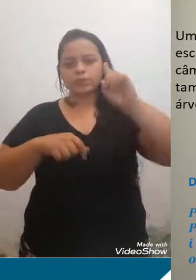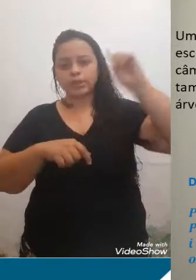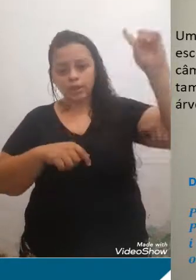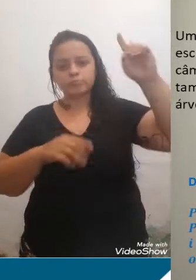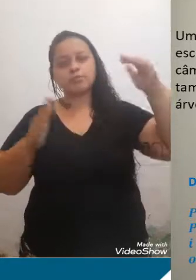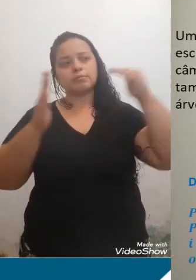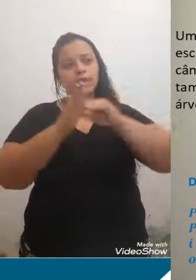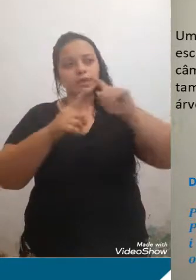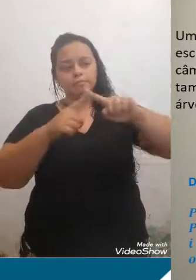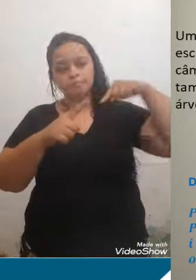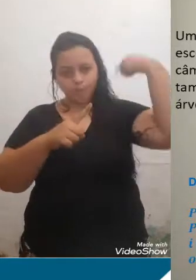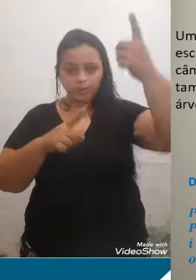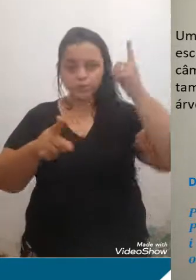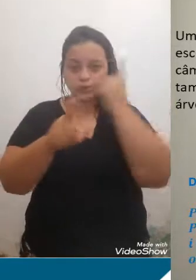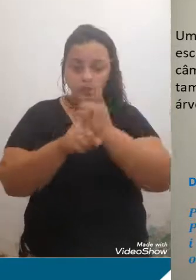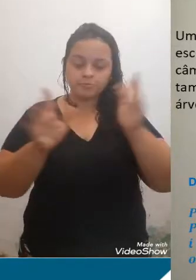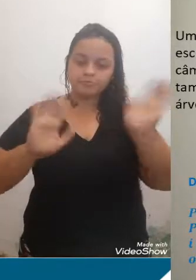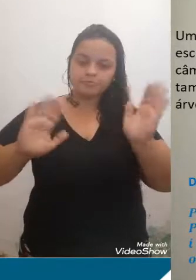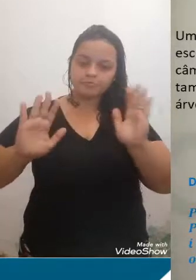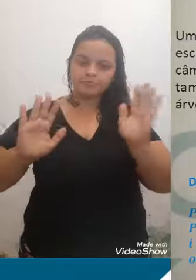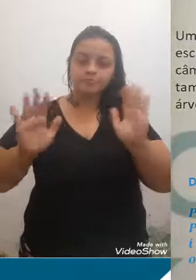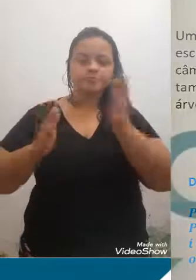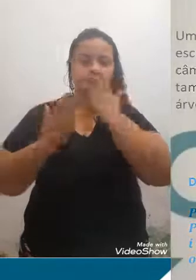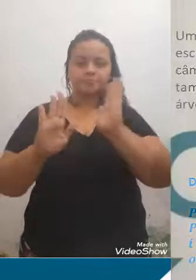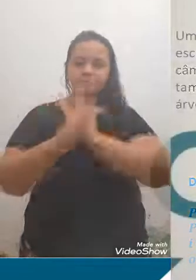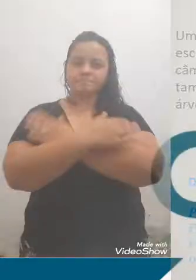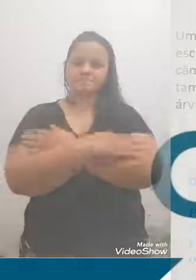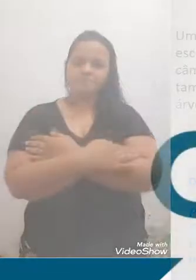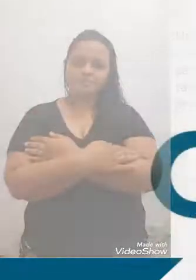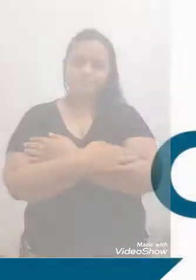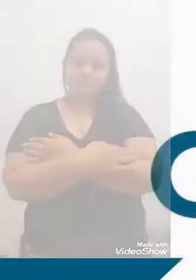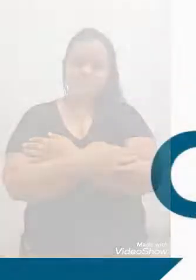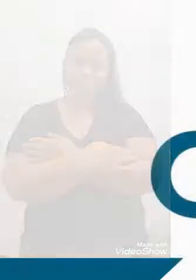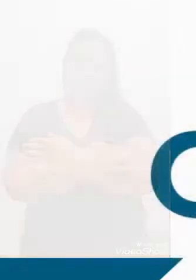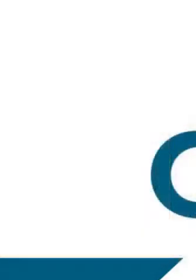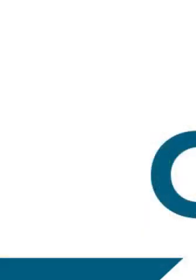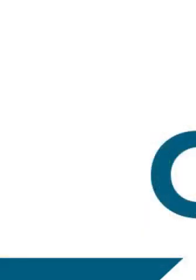fiquem com Deus e até o nosso próximo encontro. Até mais, tchau, tchau.